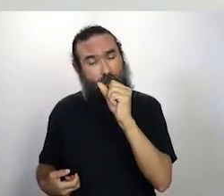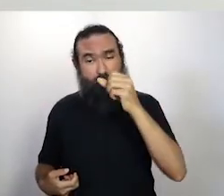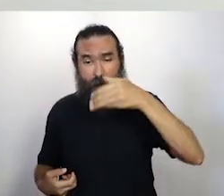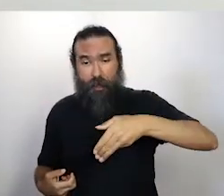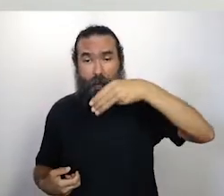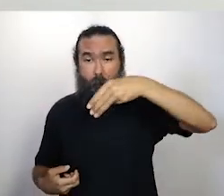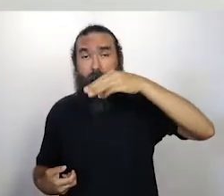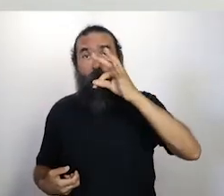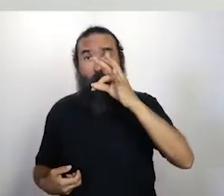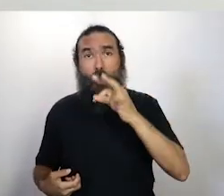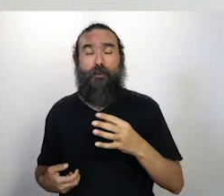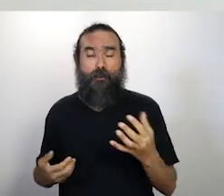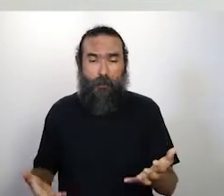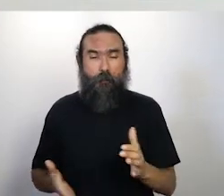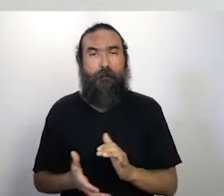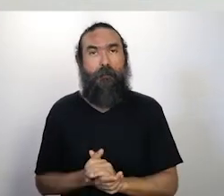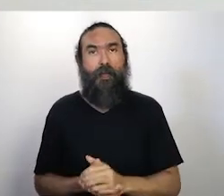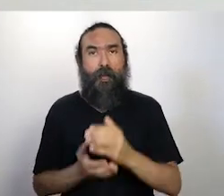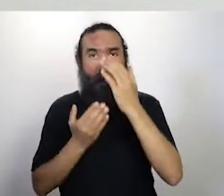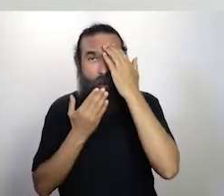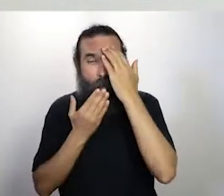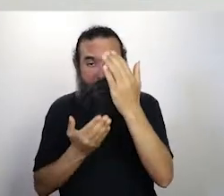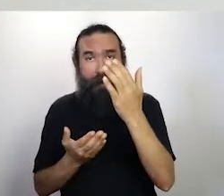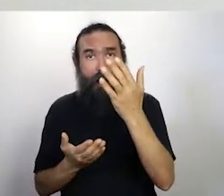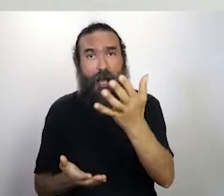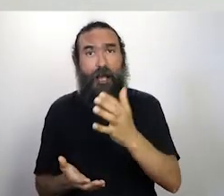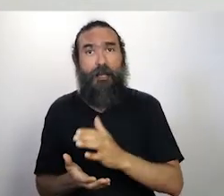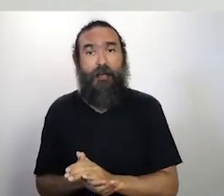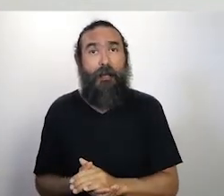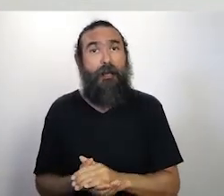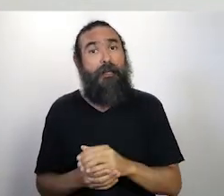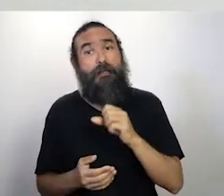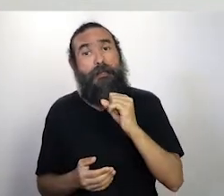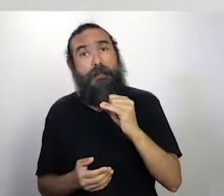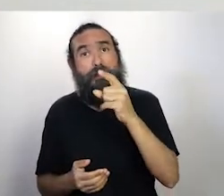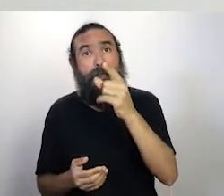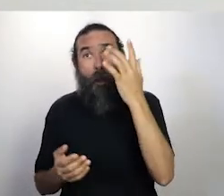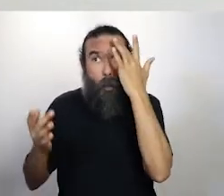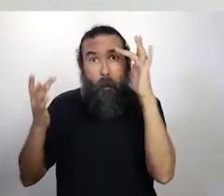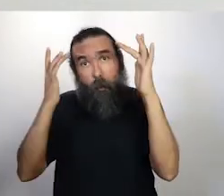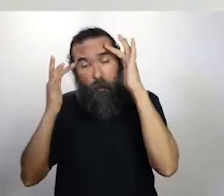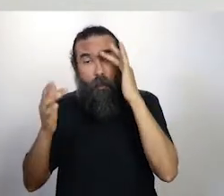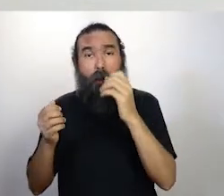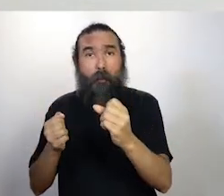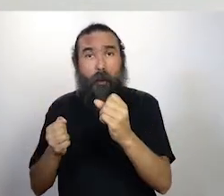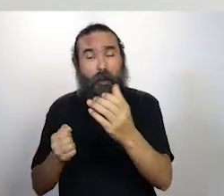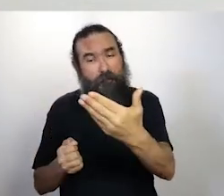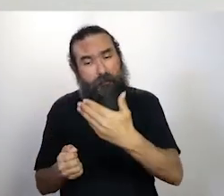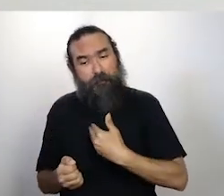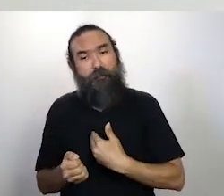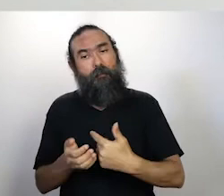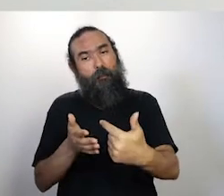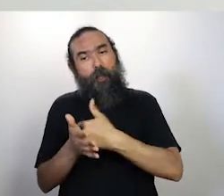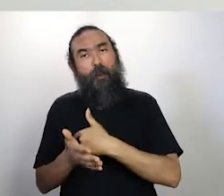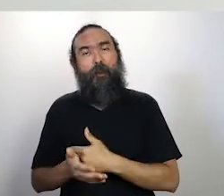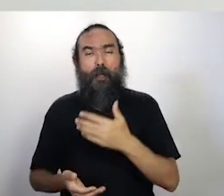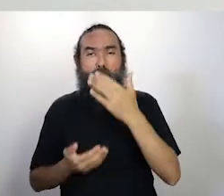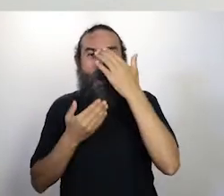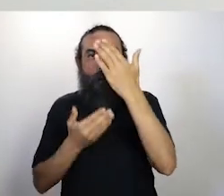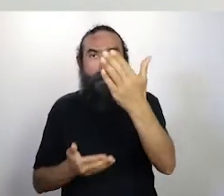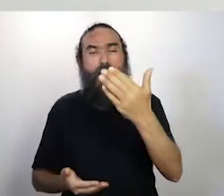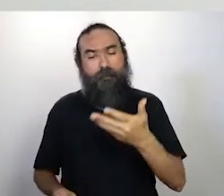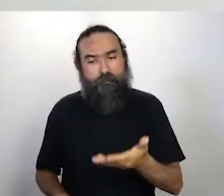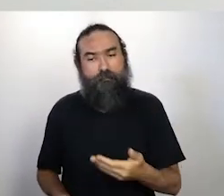Grosso do Sul. É isso. Obrigada, e qualquer dúvida, estou aqui para troca, e obrigado pelo